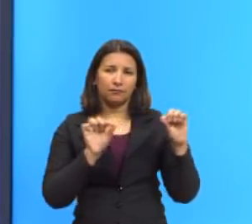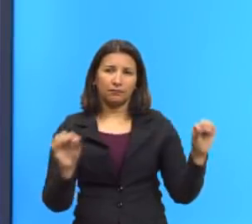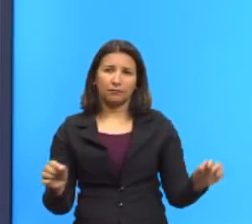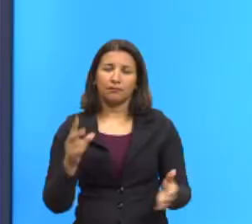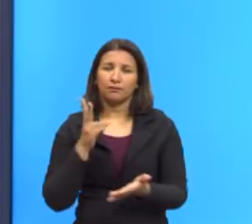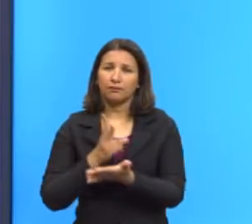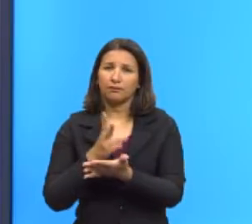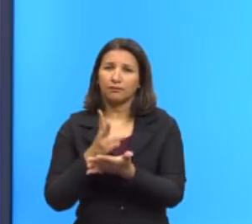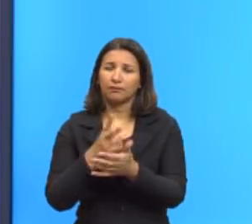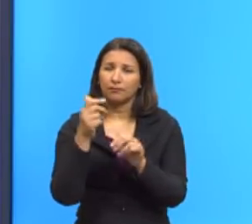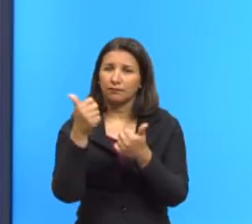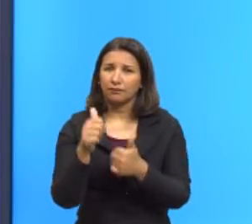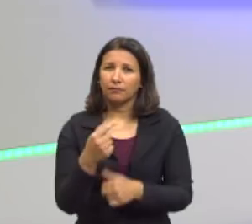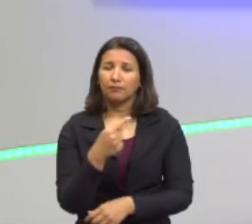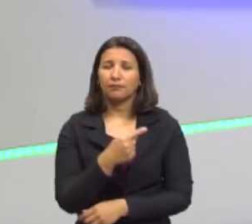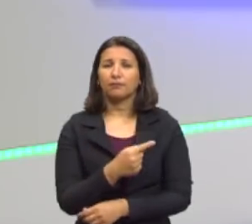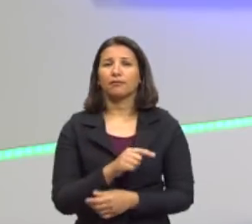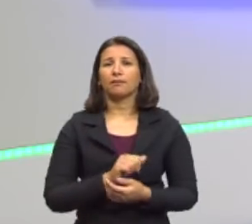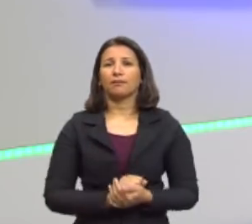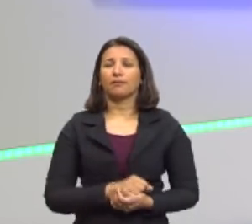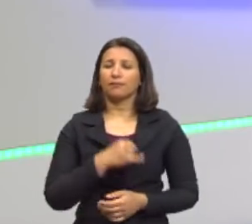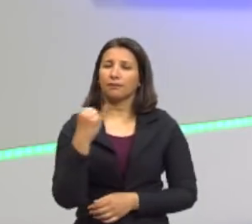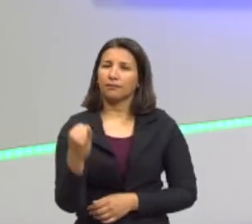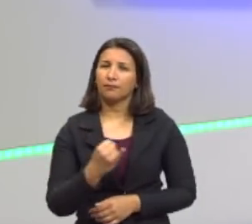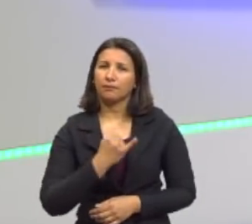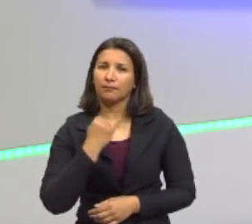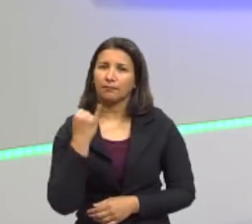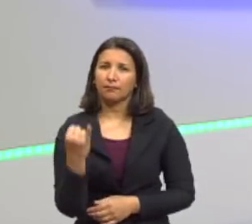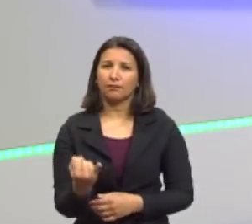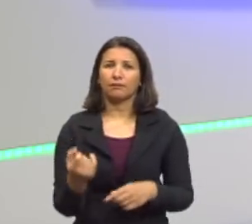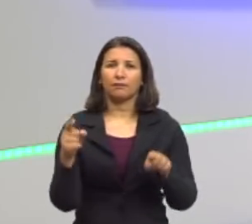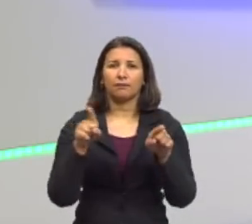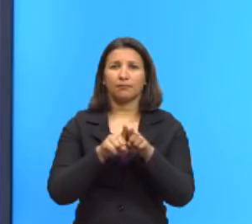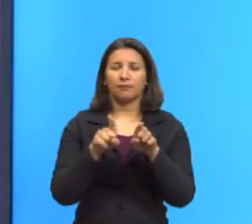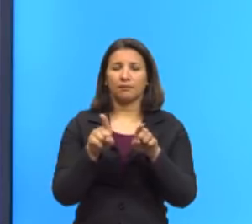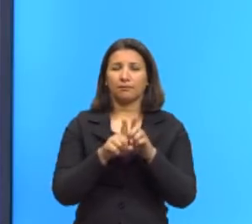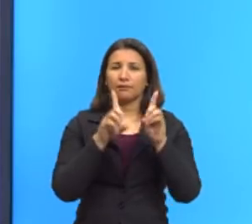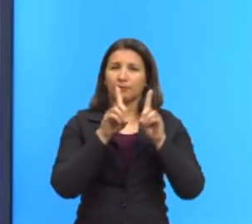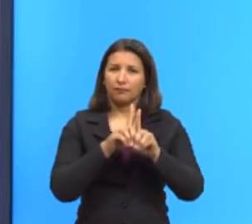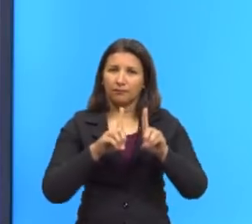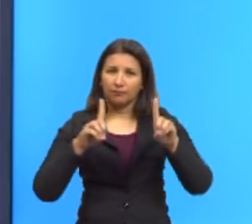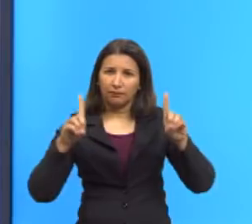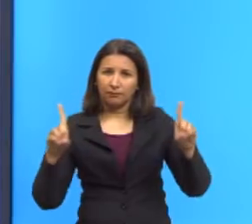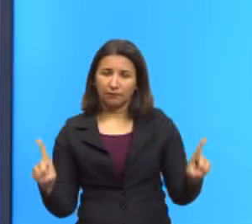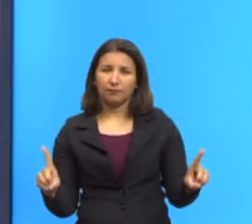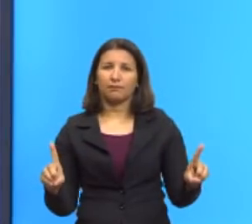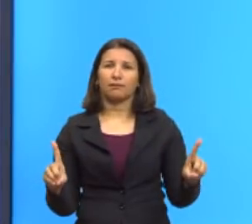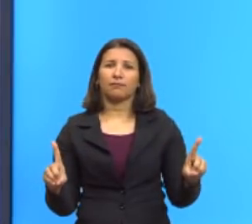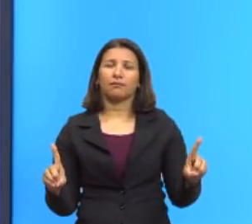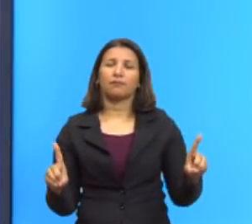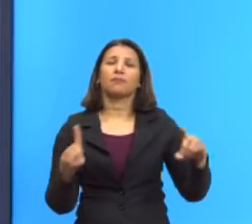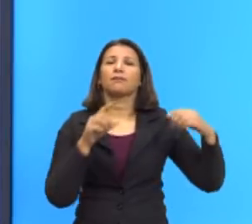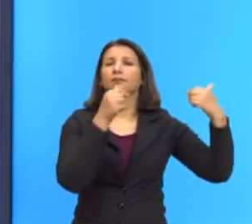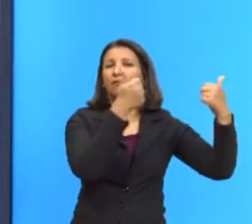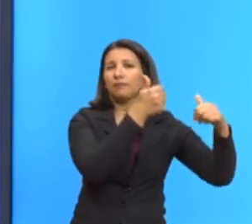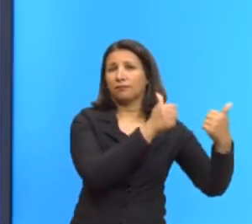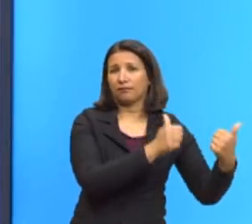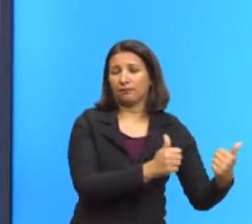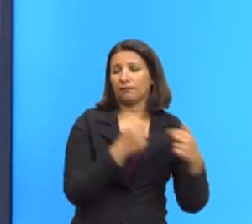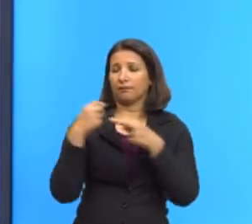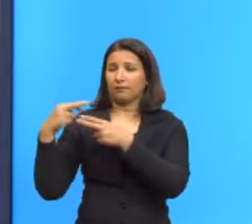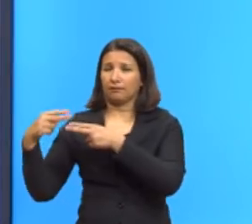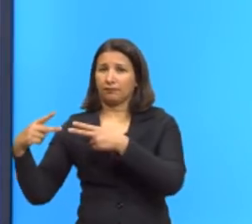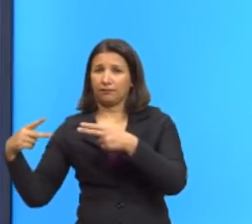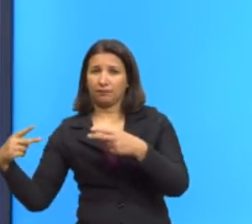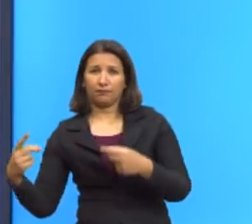certo? E importante frisar aqui, a distância da imagem até o objeto vai ser